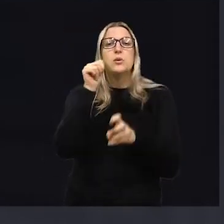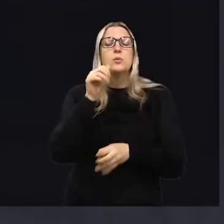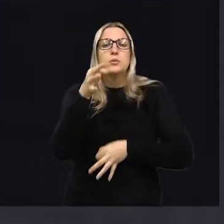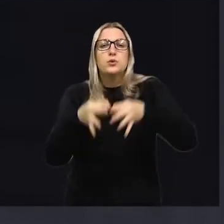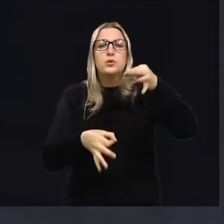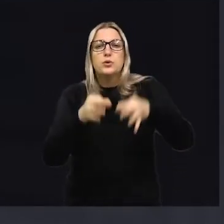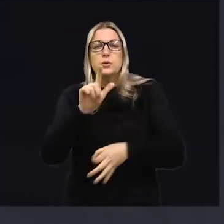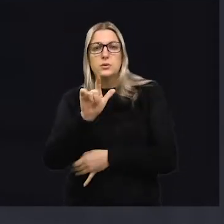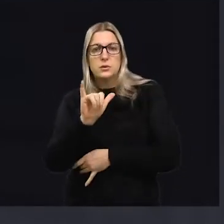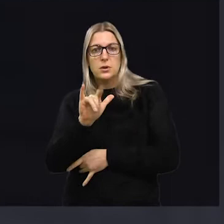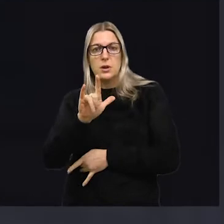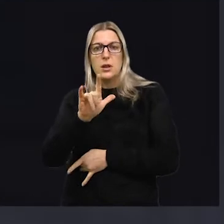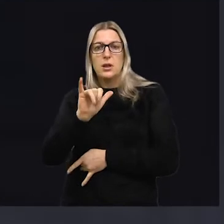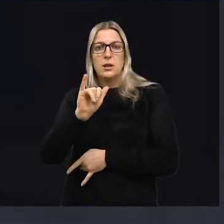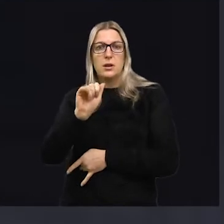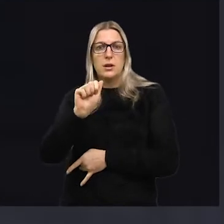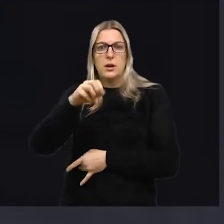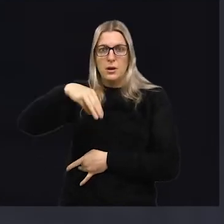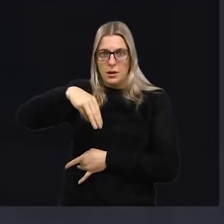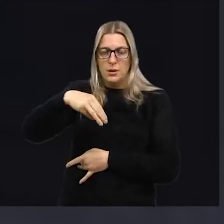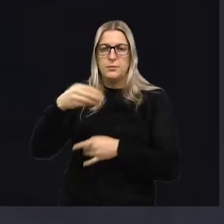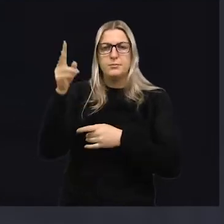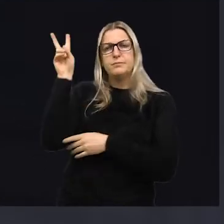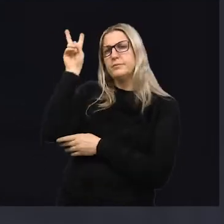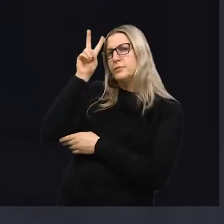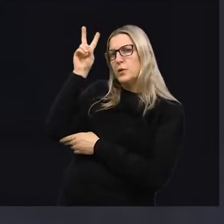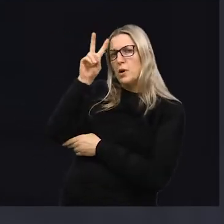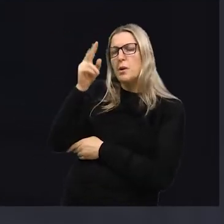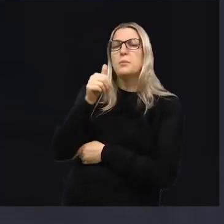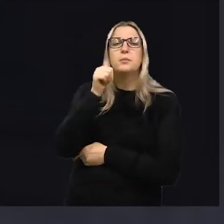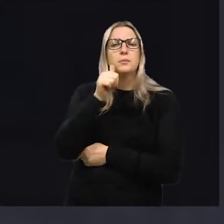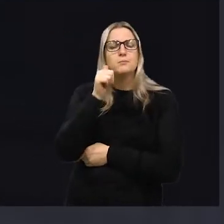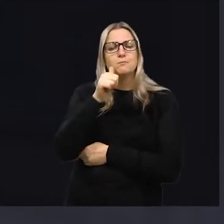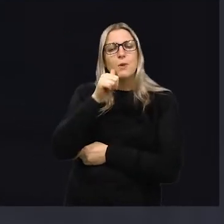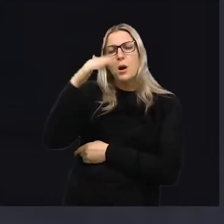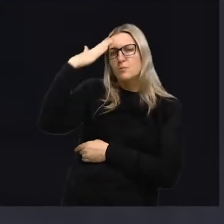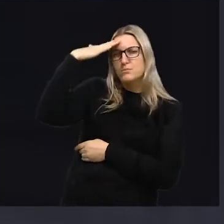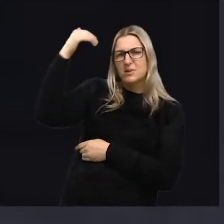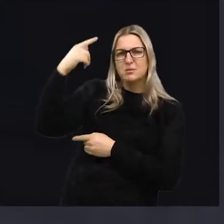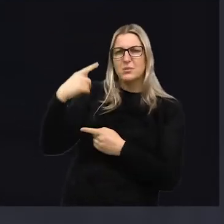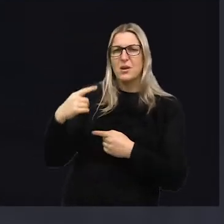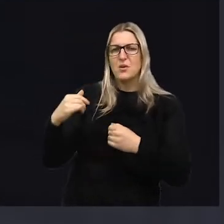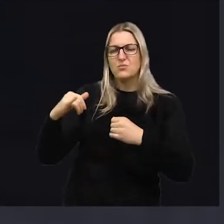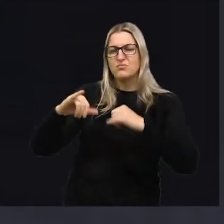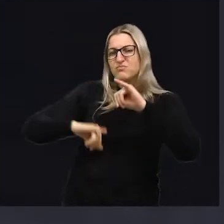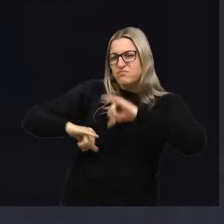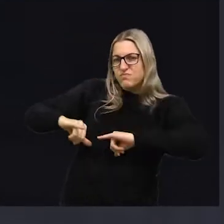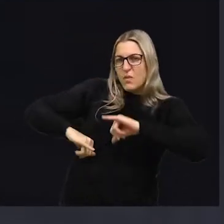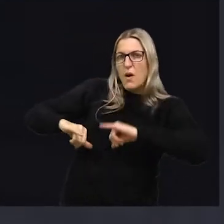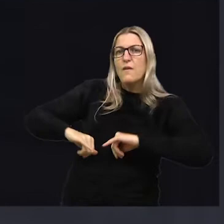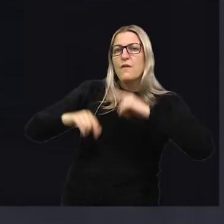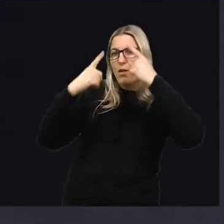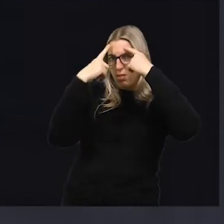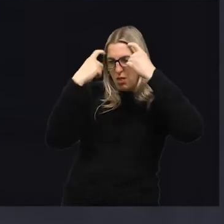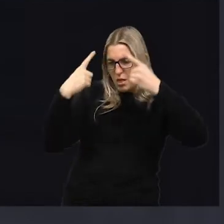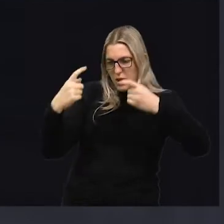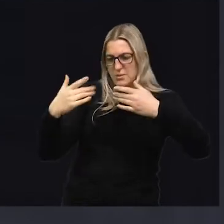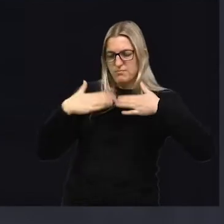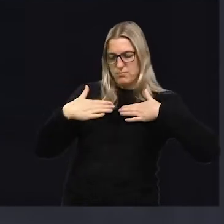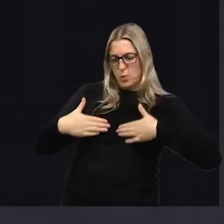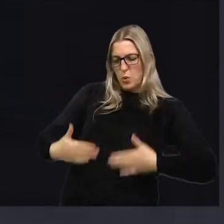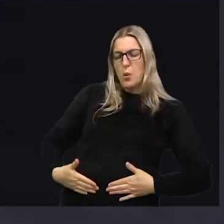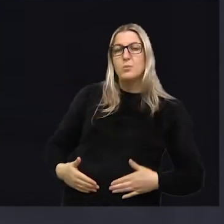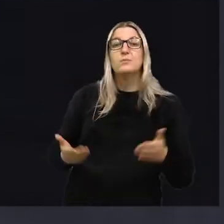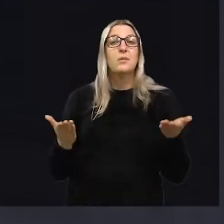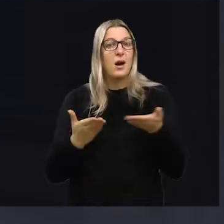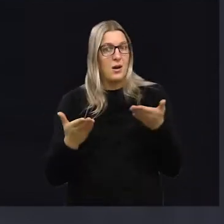juíza Lilian Fransman. Historicamente, a mulher é vítima preferencial da violência contra o corpo. Segundo a juíza, em